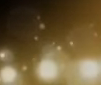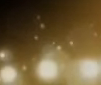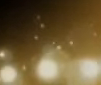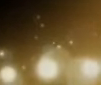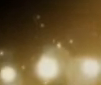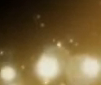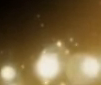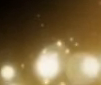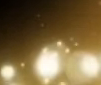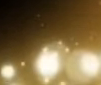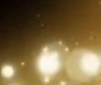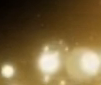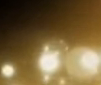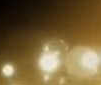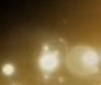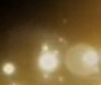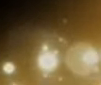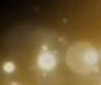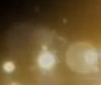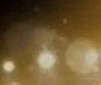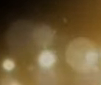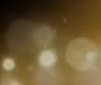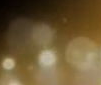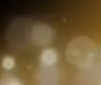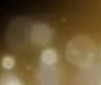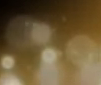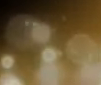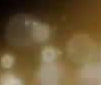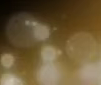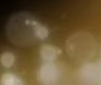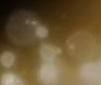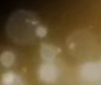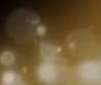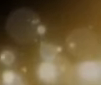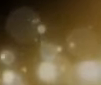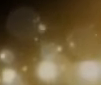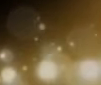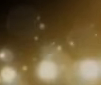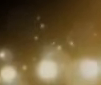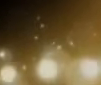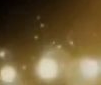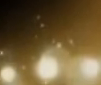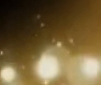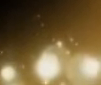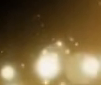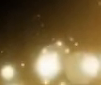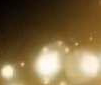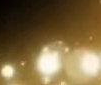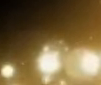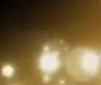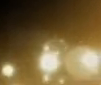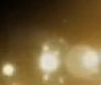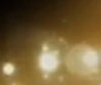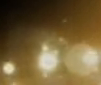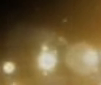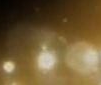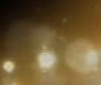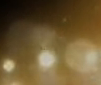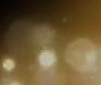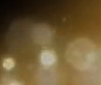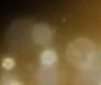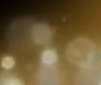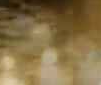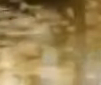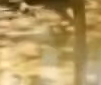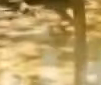jabuti, jacaré. Jacaré, jacaré, quem sabe o que é? Aquele que olha de lado.